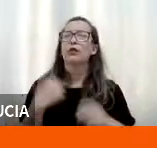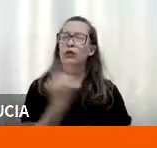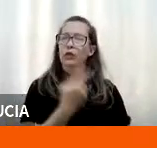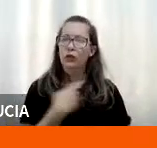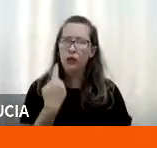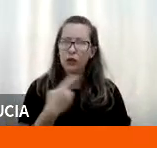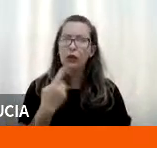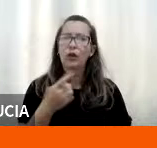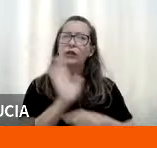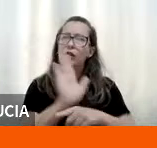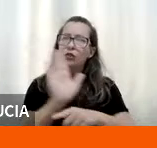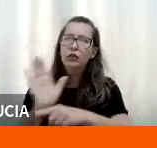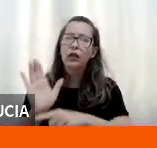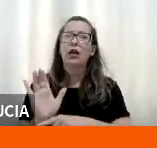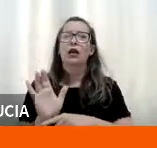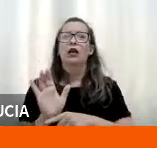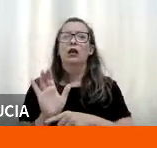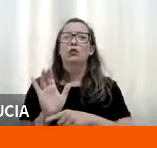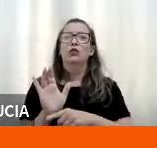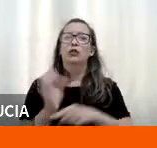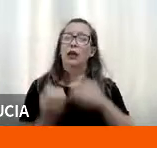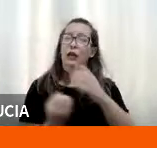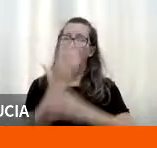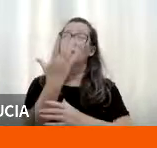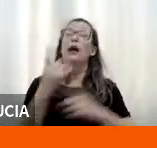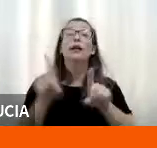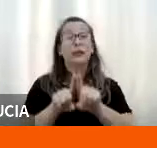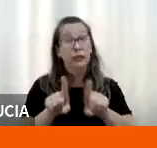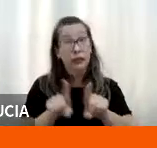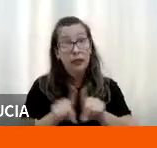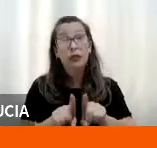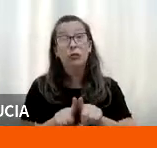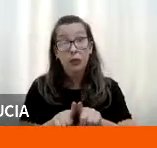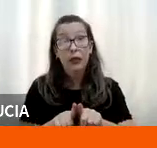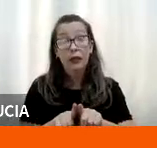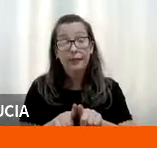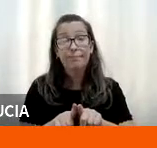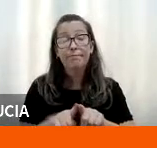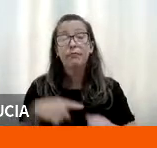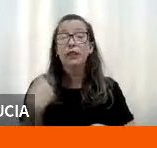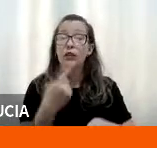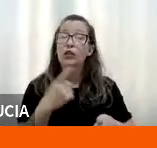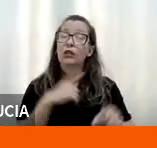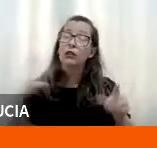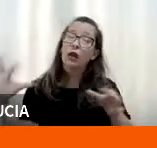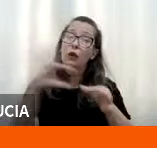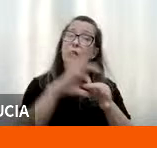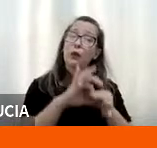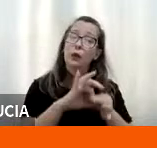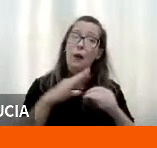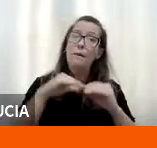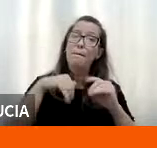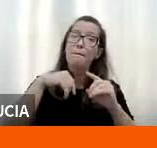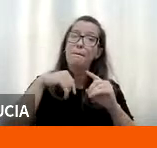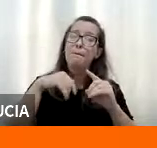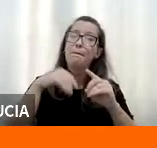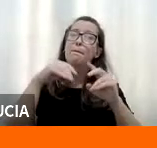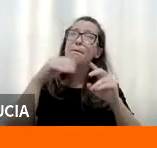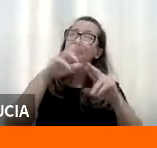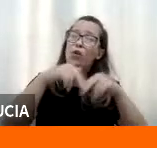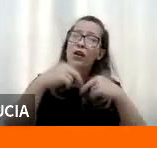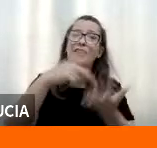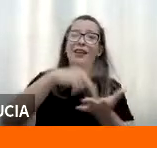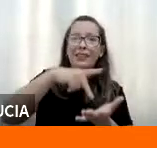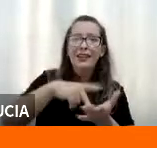a construir e nos conectarmos ainda mais à realidade e às vivências da